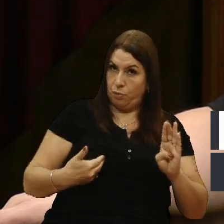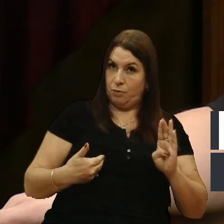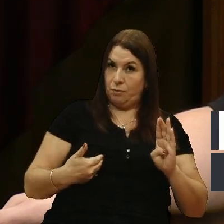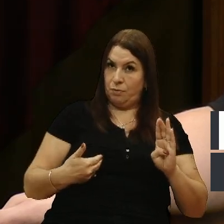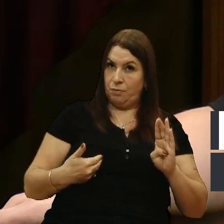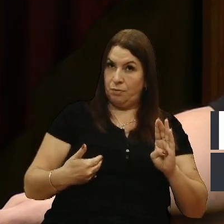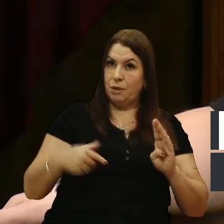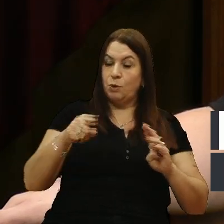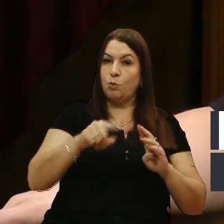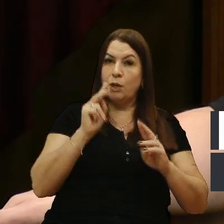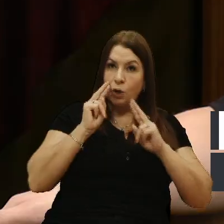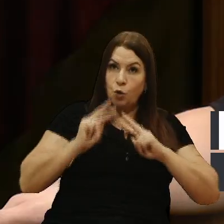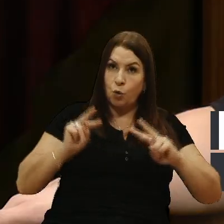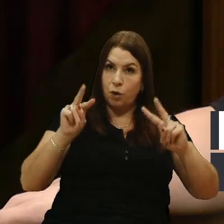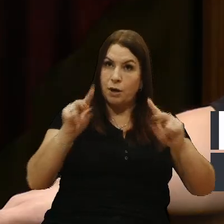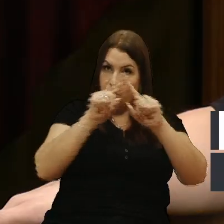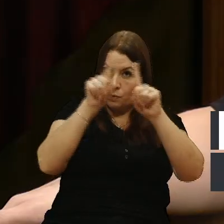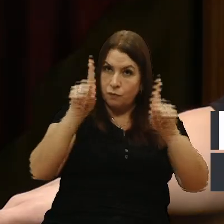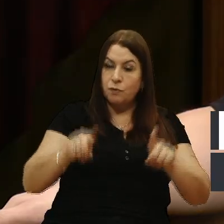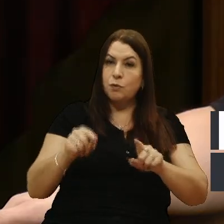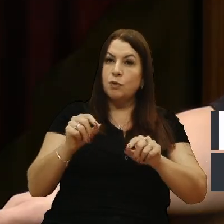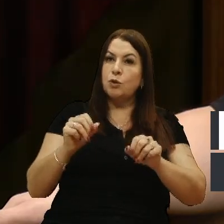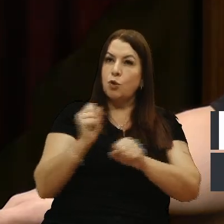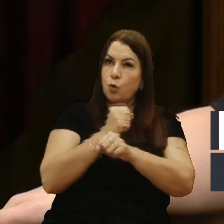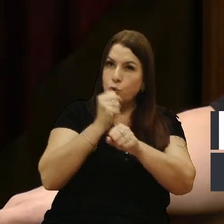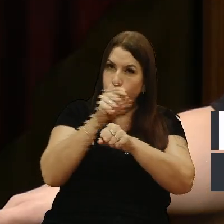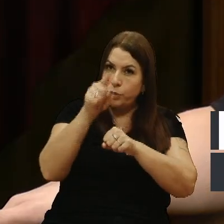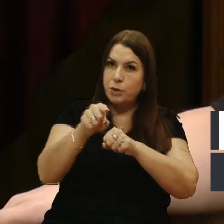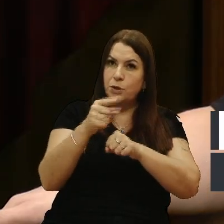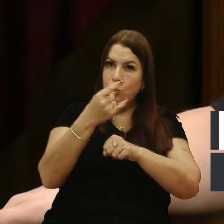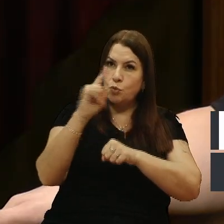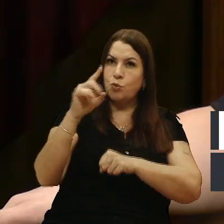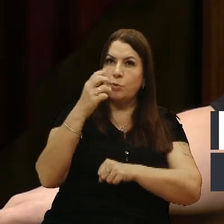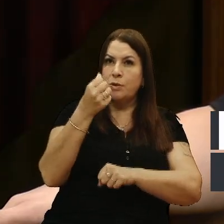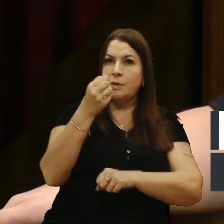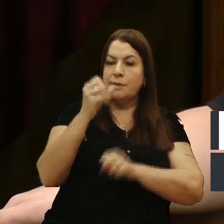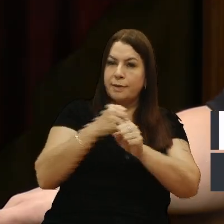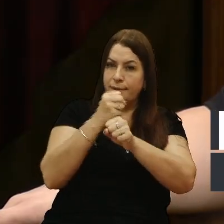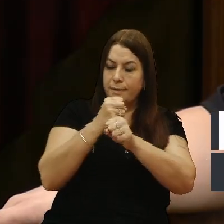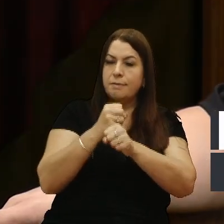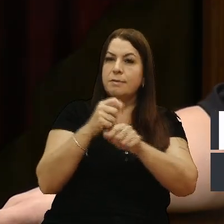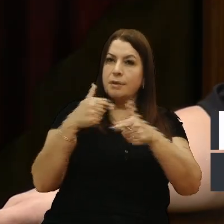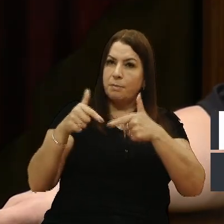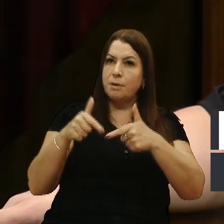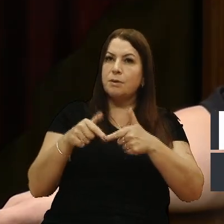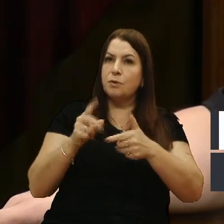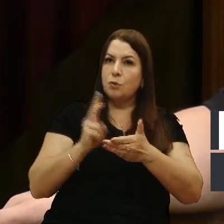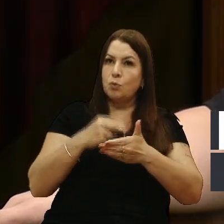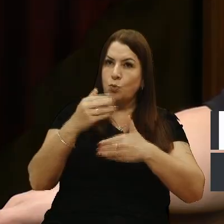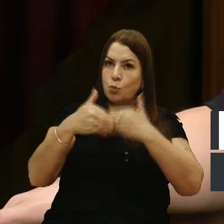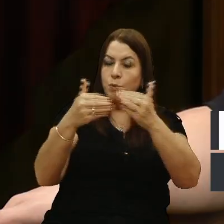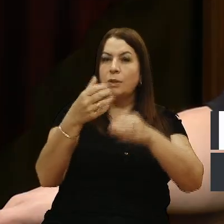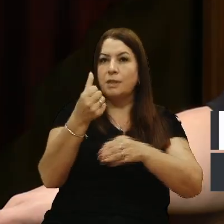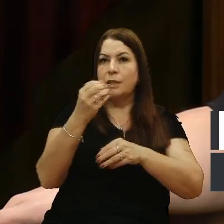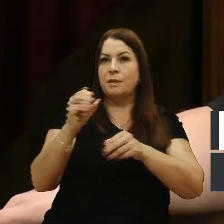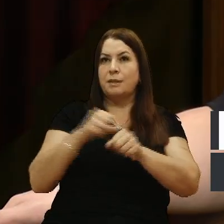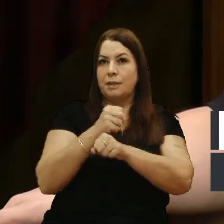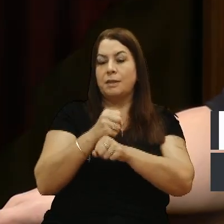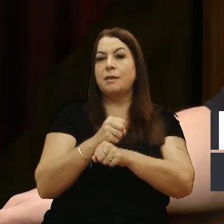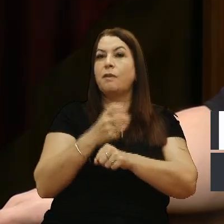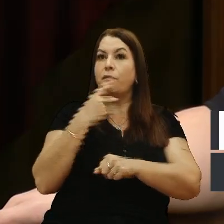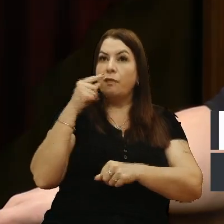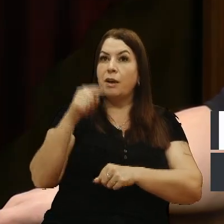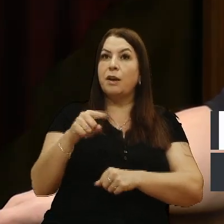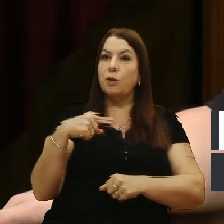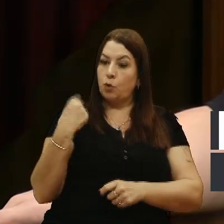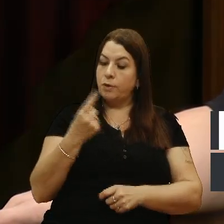quero olhar para os servidores que construíram a autarquia nos últimos 60 anos e vão construir nos próximos 60 e dizer